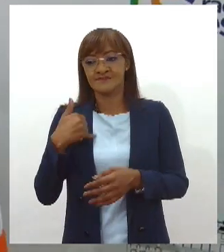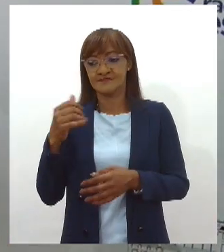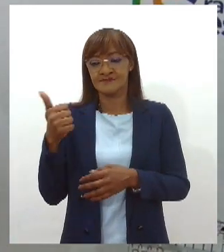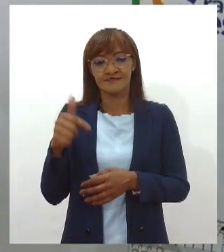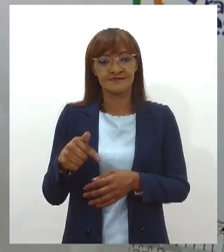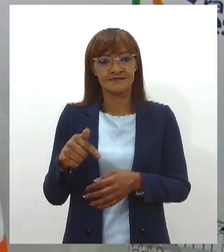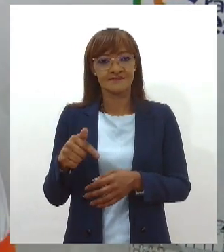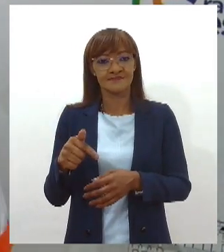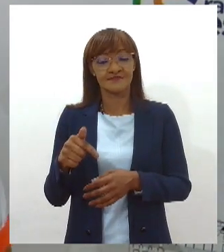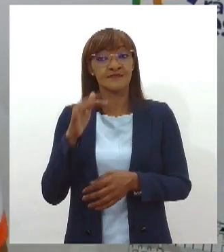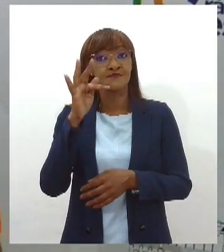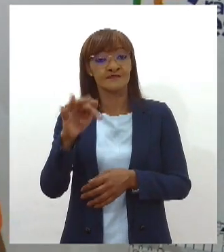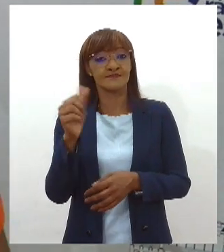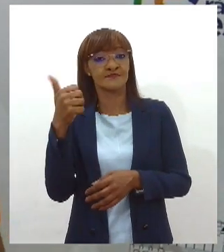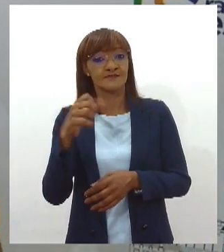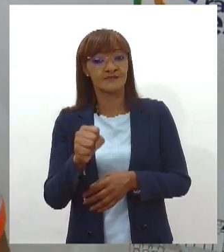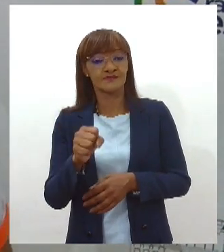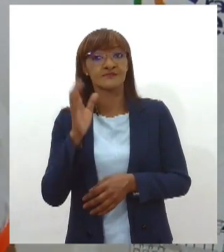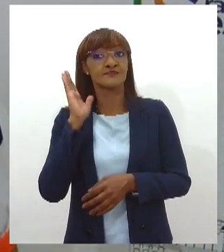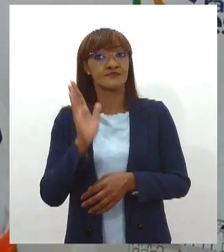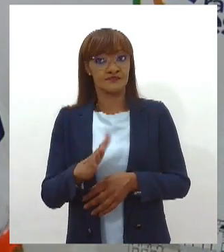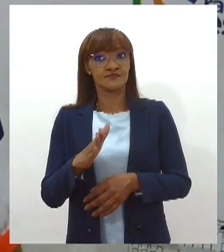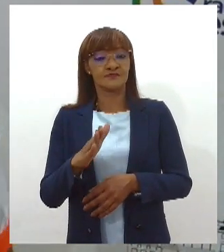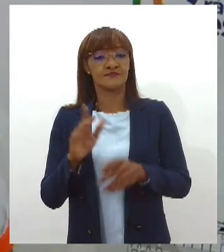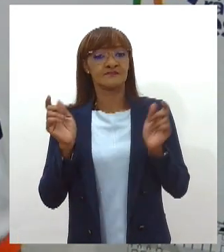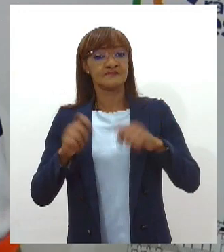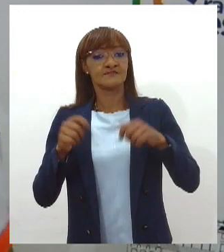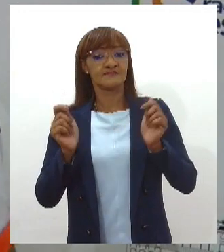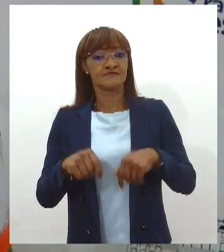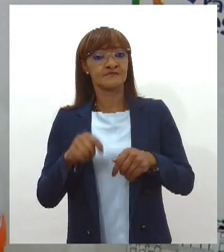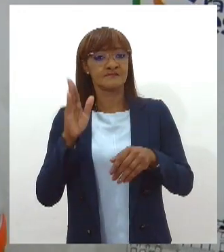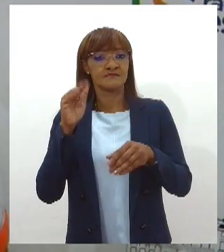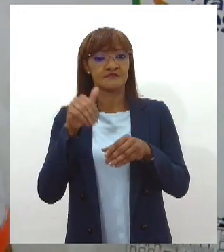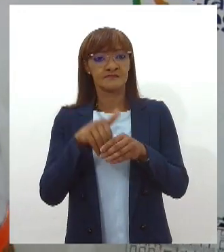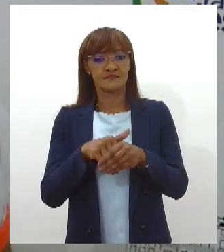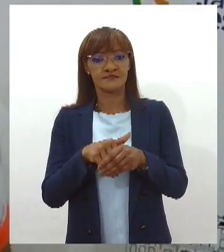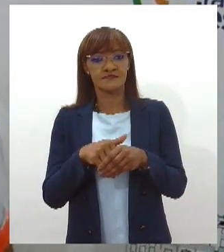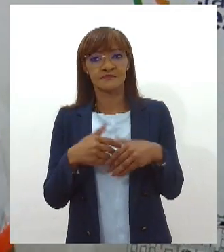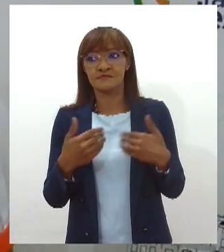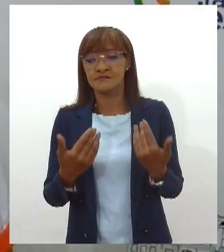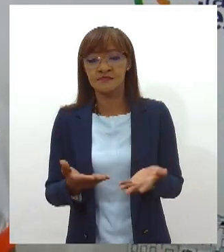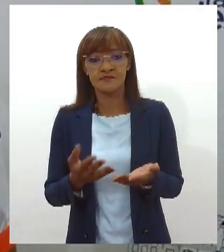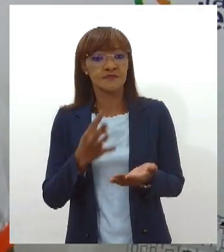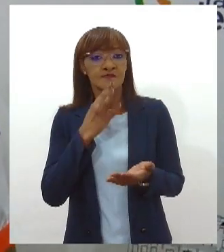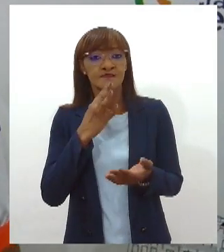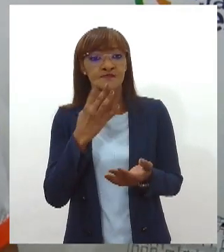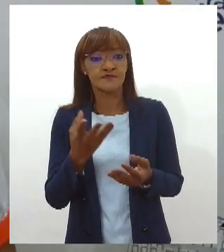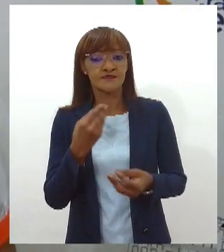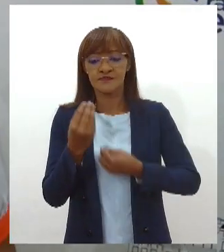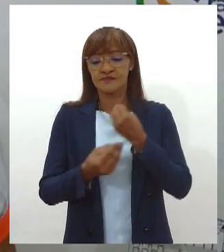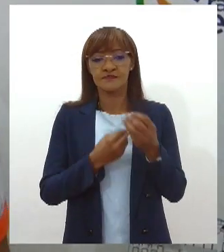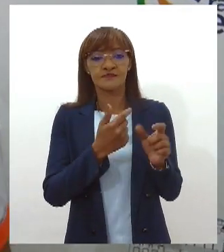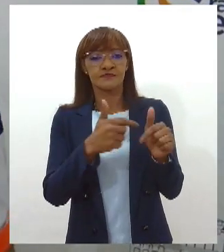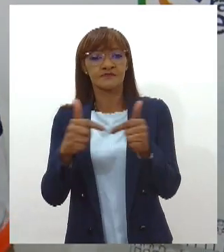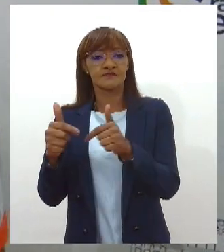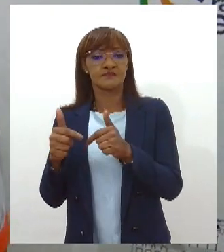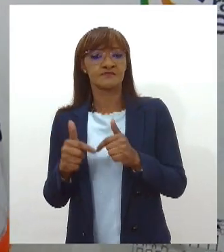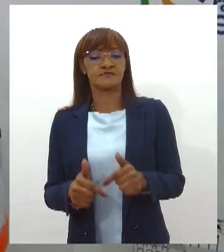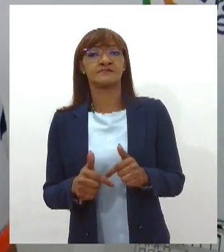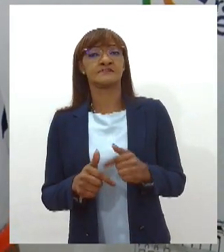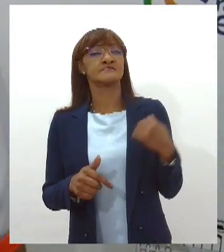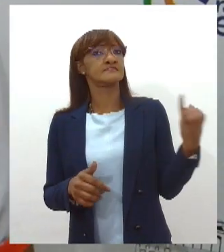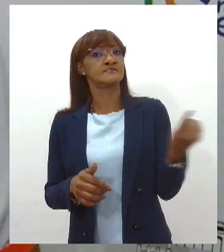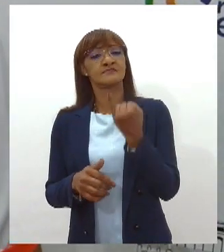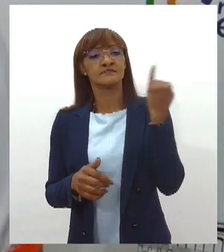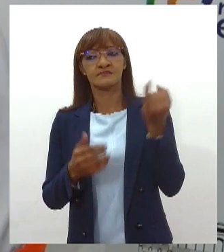anos, eles já têm a idade, né, para poder votar. Então, conhecer a casa e conhecer o trabalho é extremamente importante para eles entenderem como é